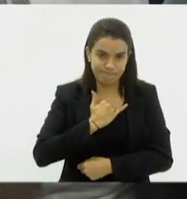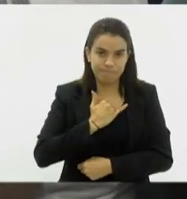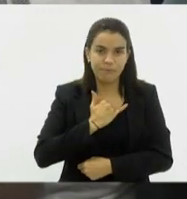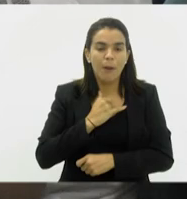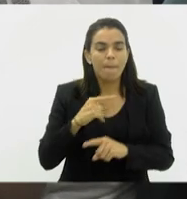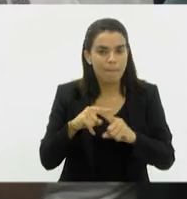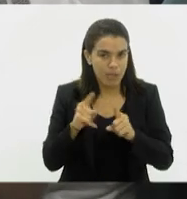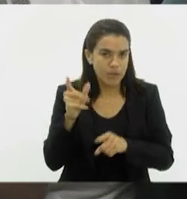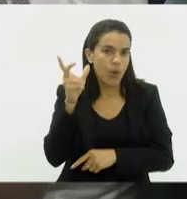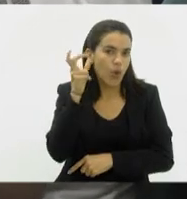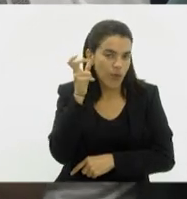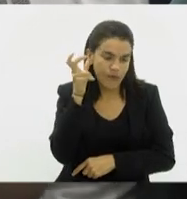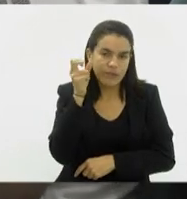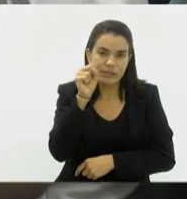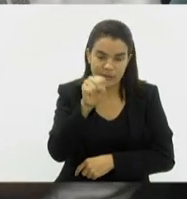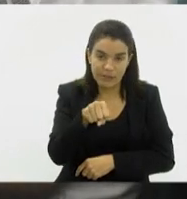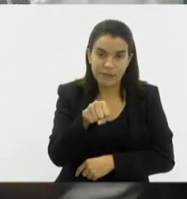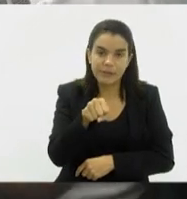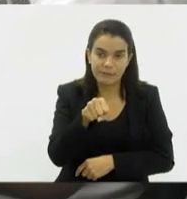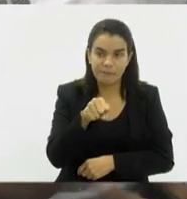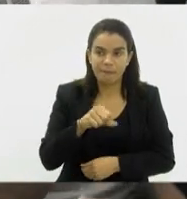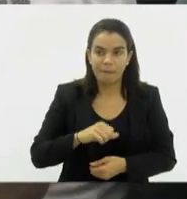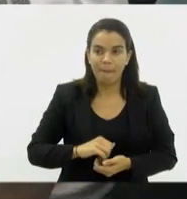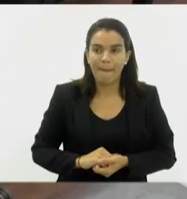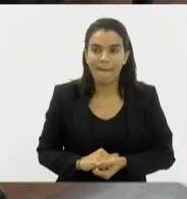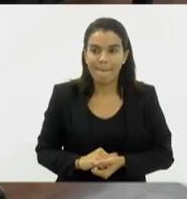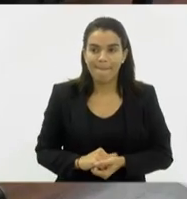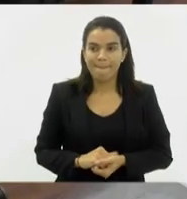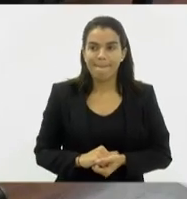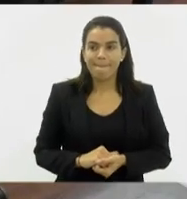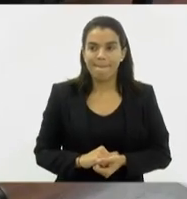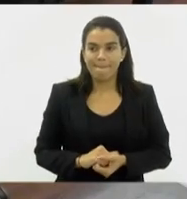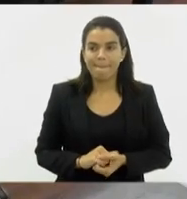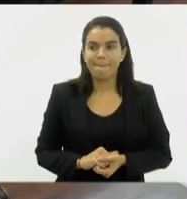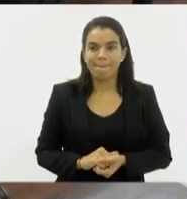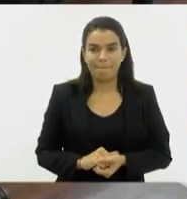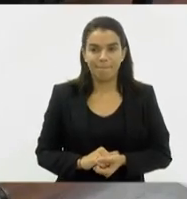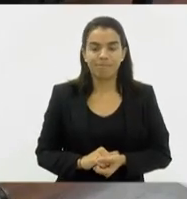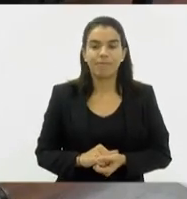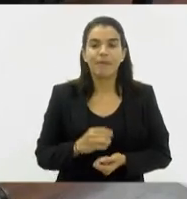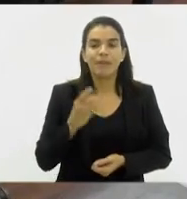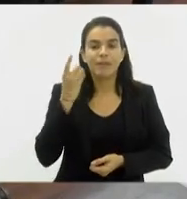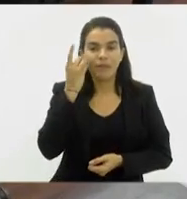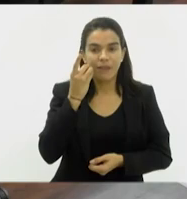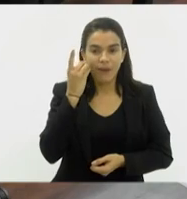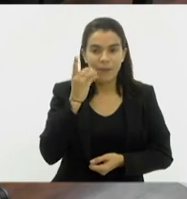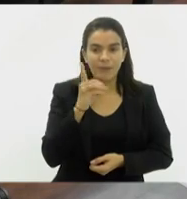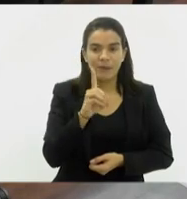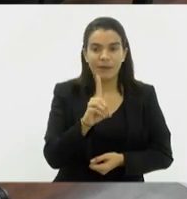mas eu ouvi a fala de vossa excelência sim deputada Dani